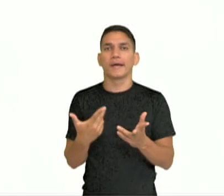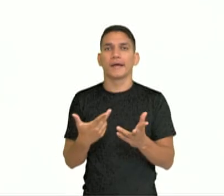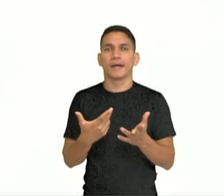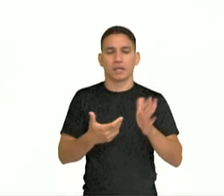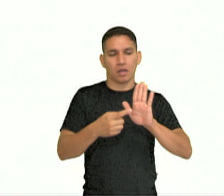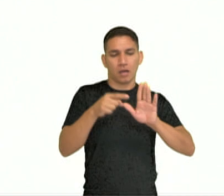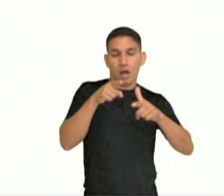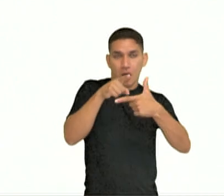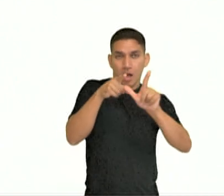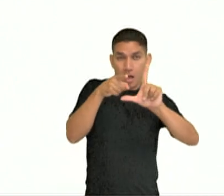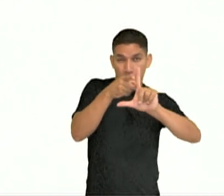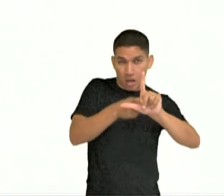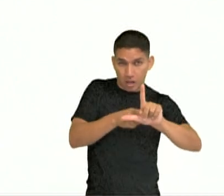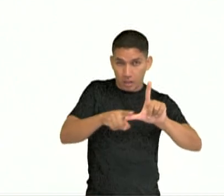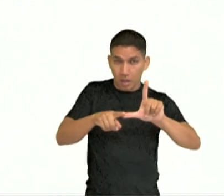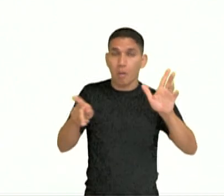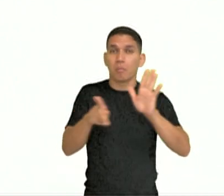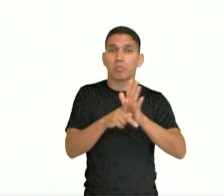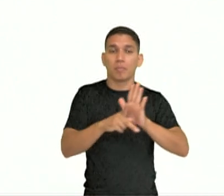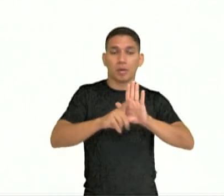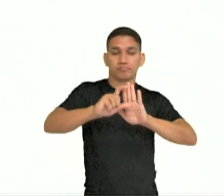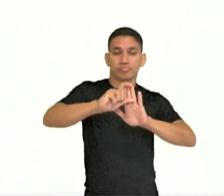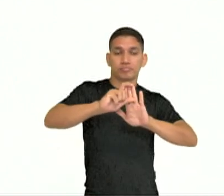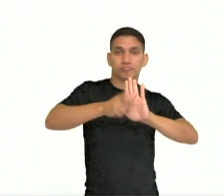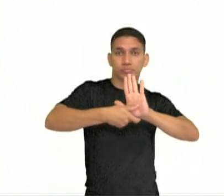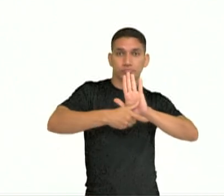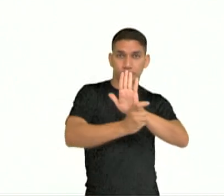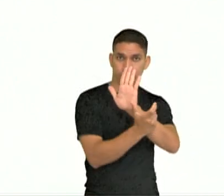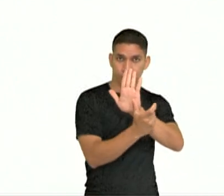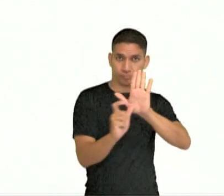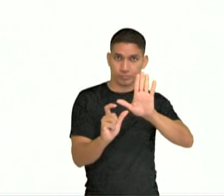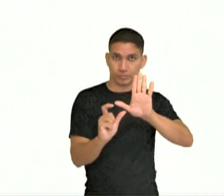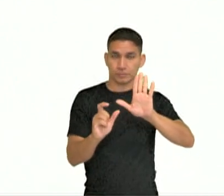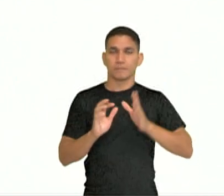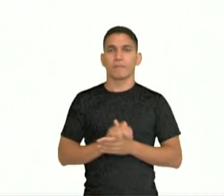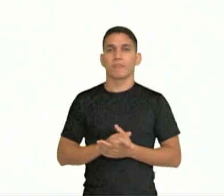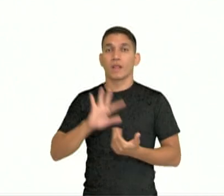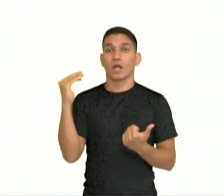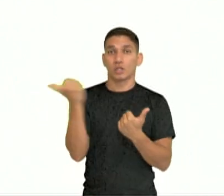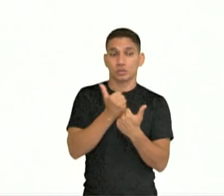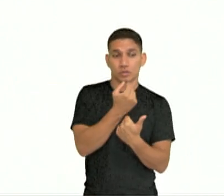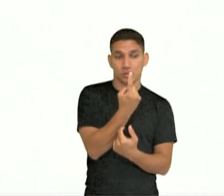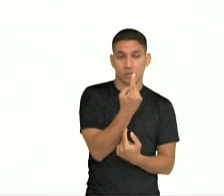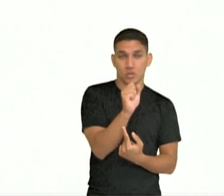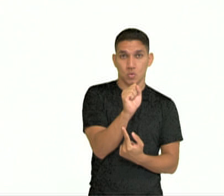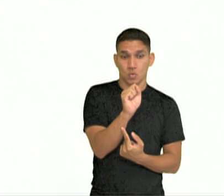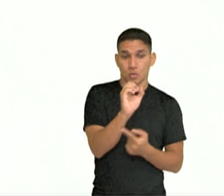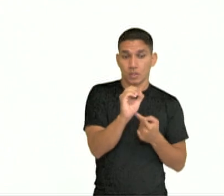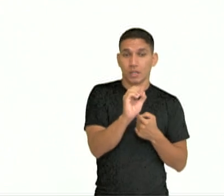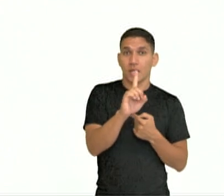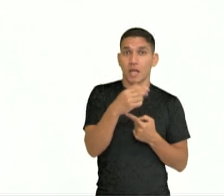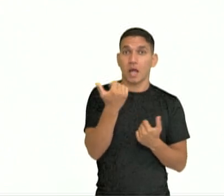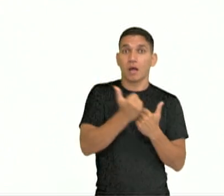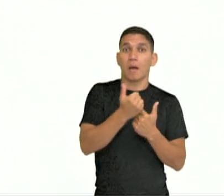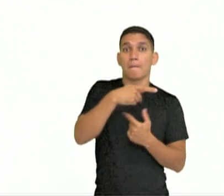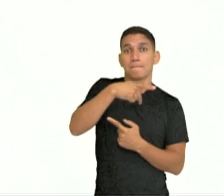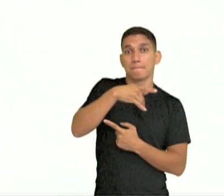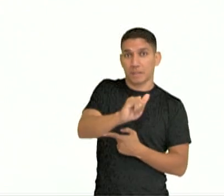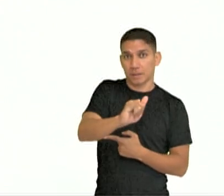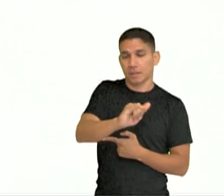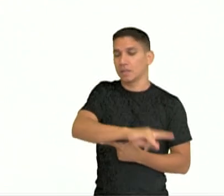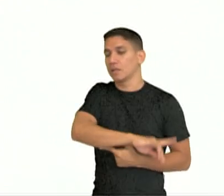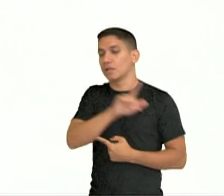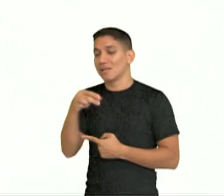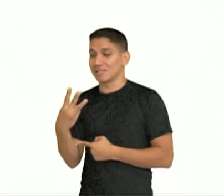os ângulos dados em radianos. No lugar do 180, eu vou substituir por π e no lugar do 360,